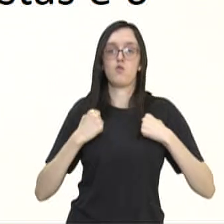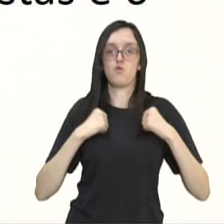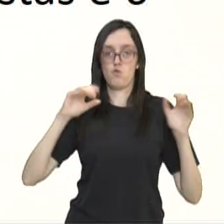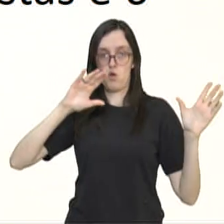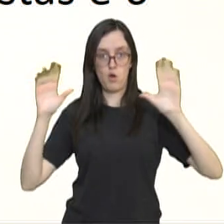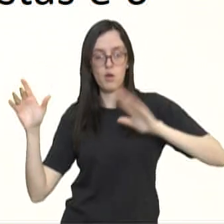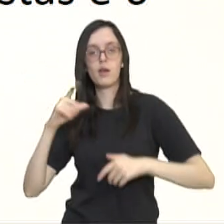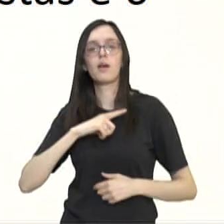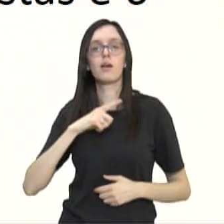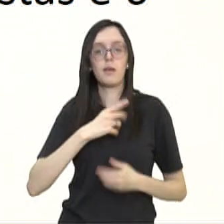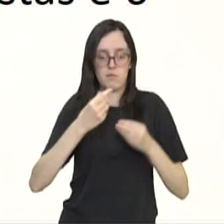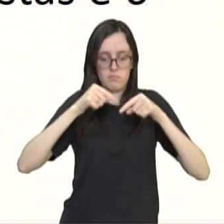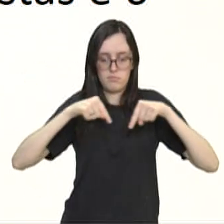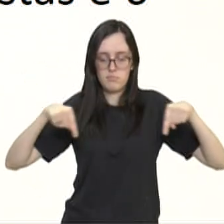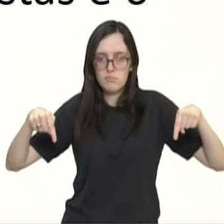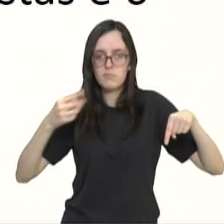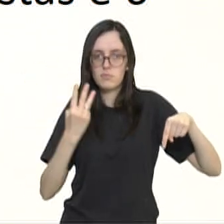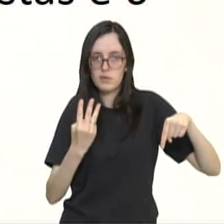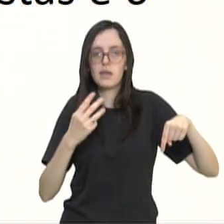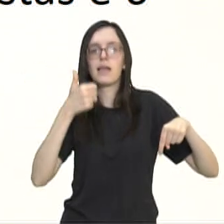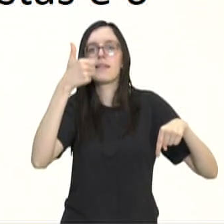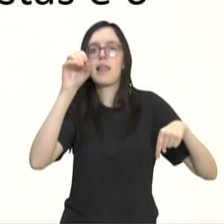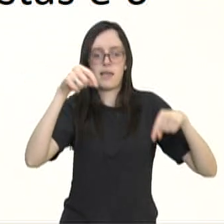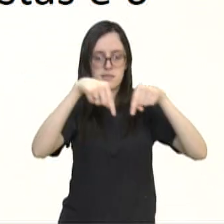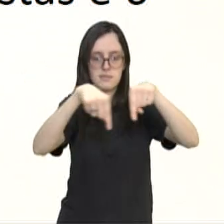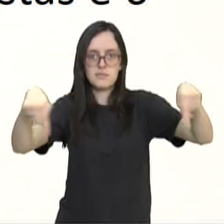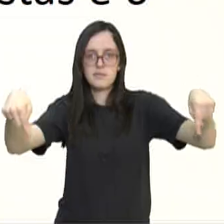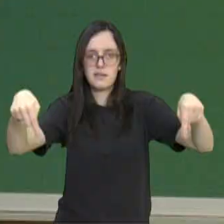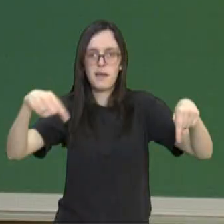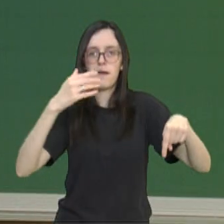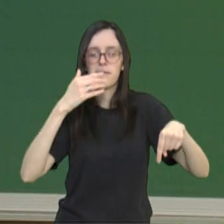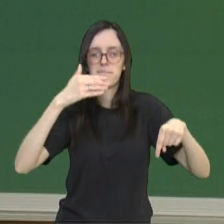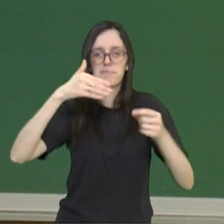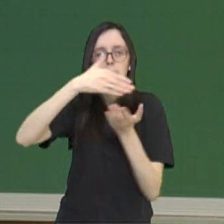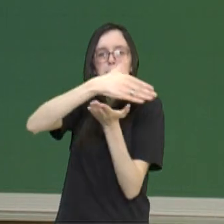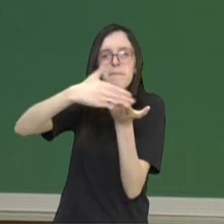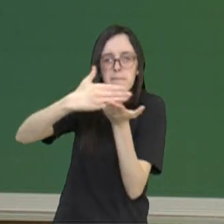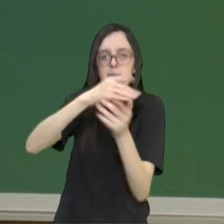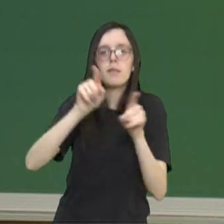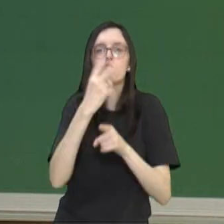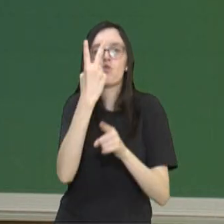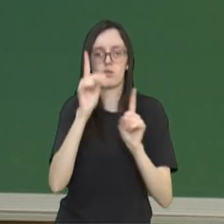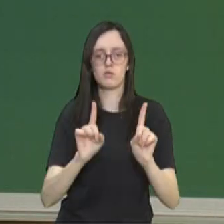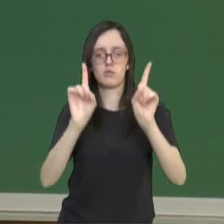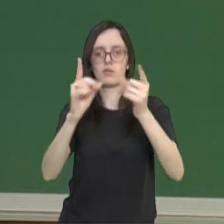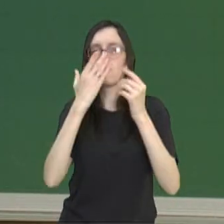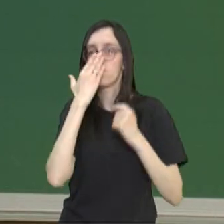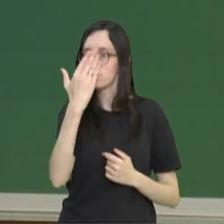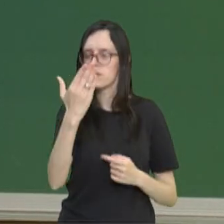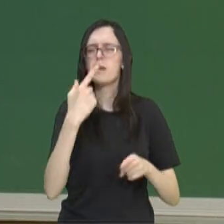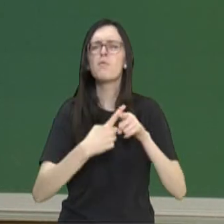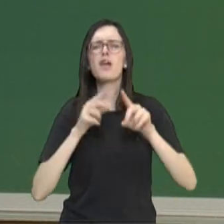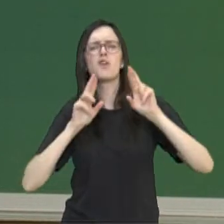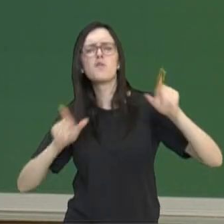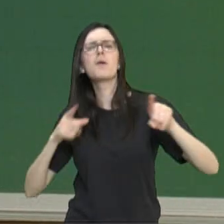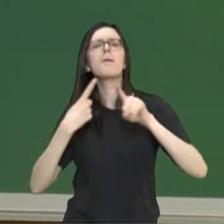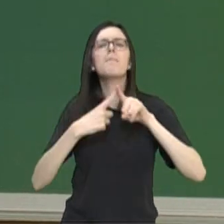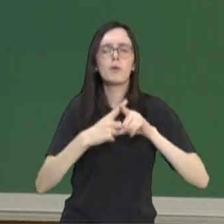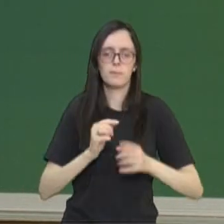né, gente? Que um time de futebol é composto de 11 jogadores, sendo um goleiro, 4 zagueiros,